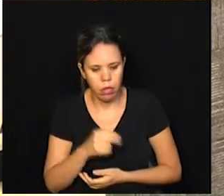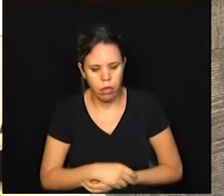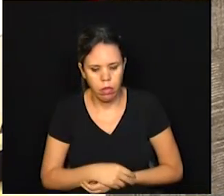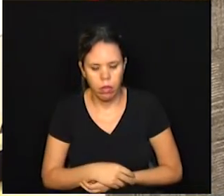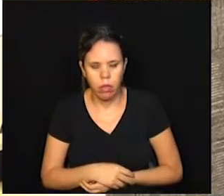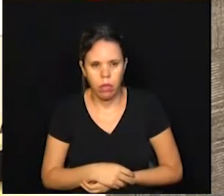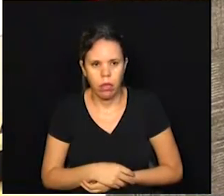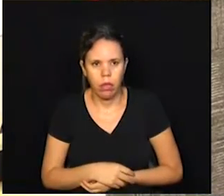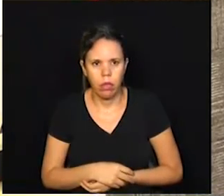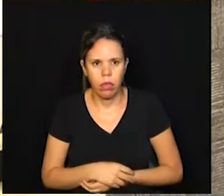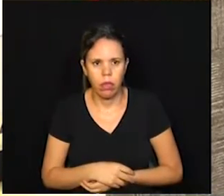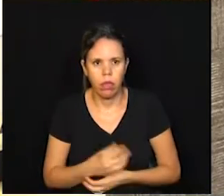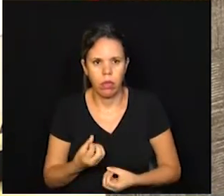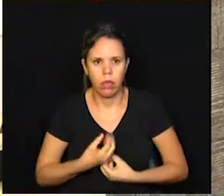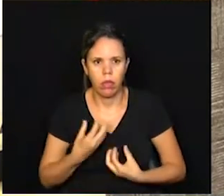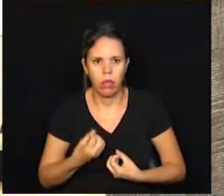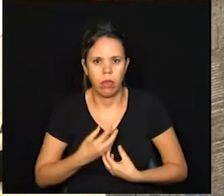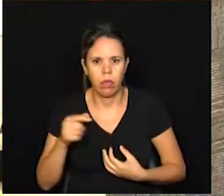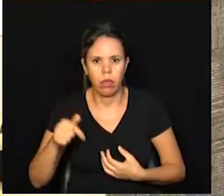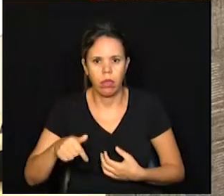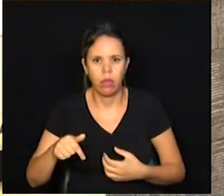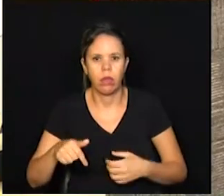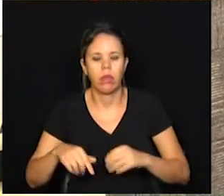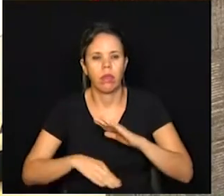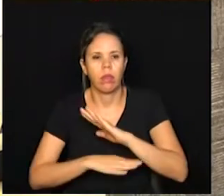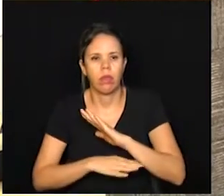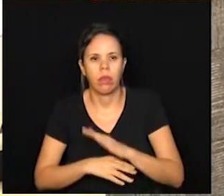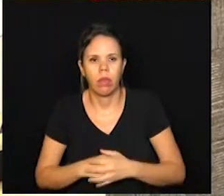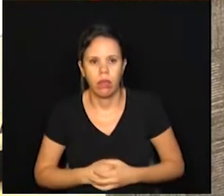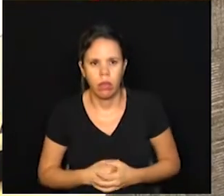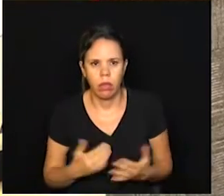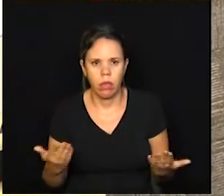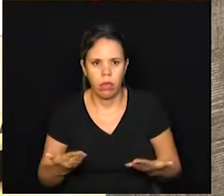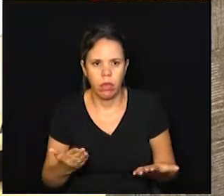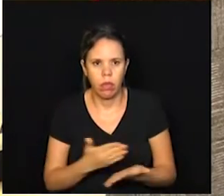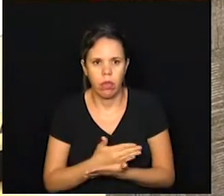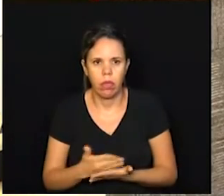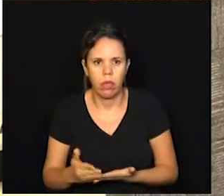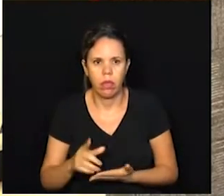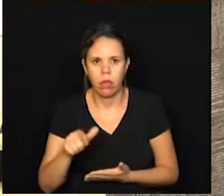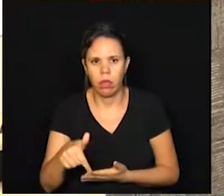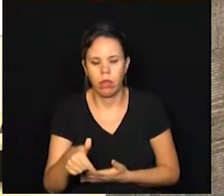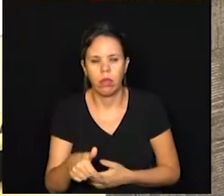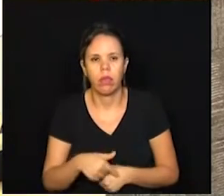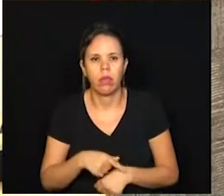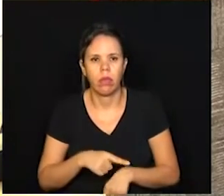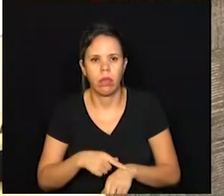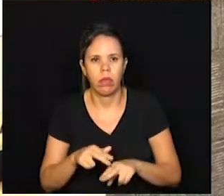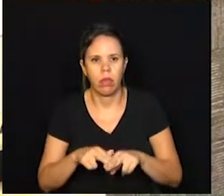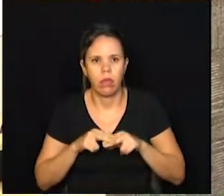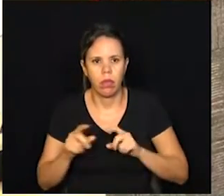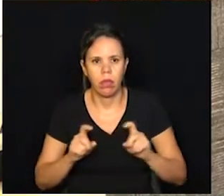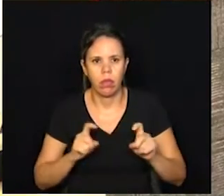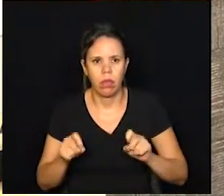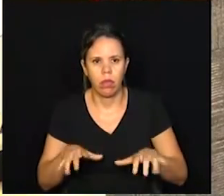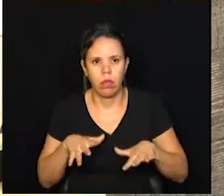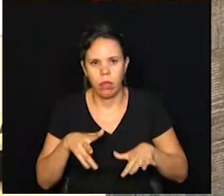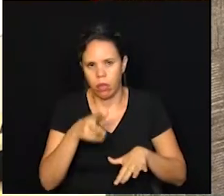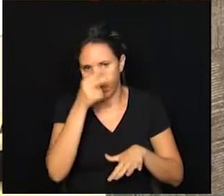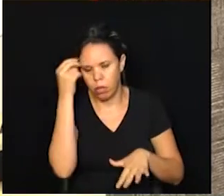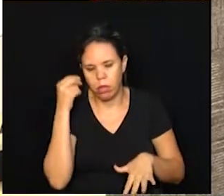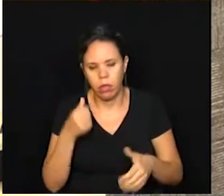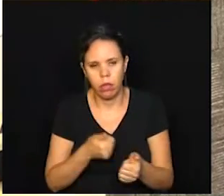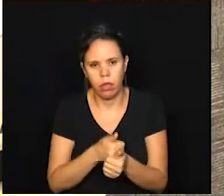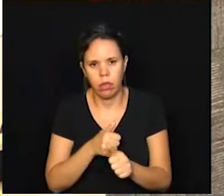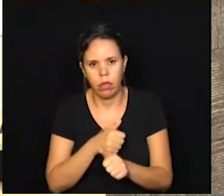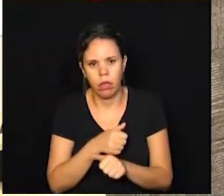público e todas as informações aqui do Legislativo. Hoje, começando um pouco mais tarde, por causa da audiência pública que nós